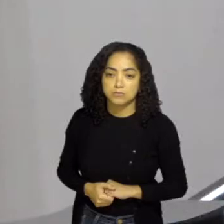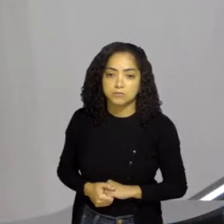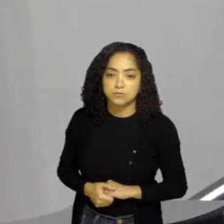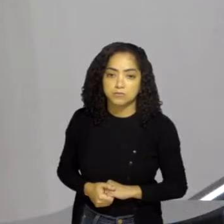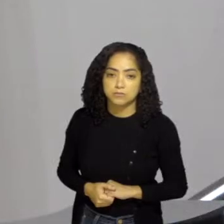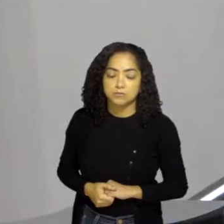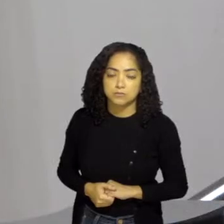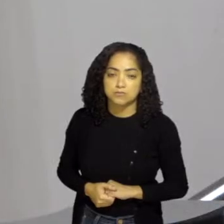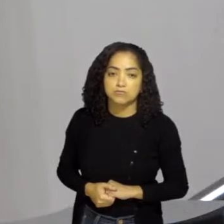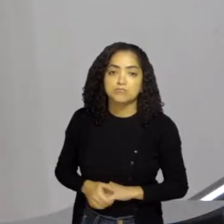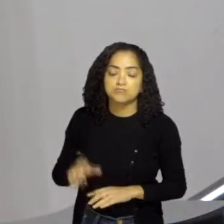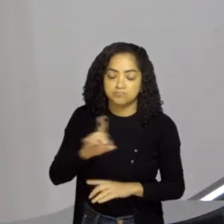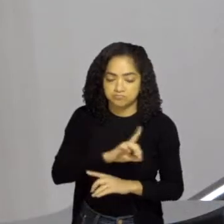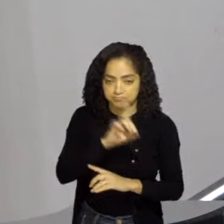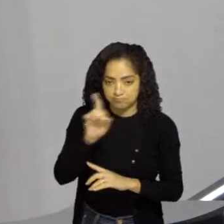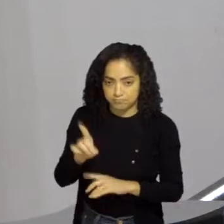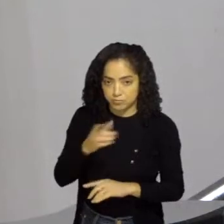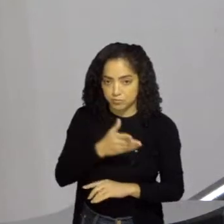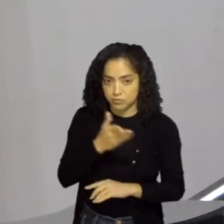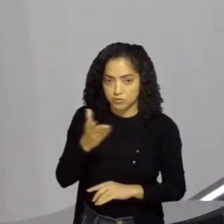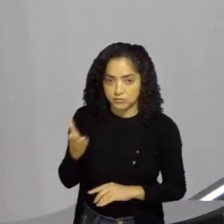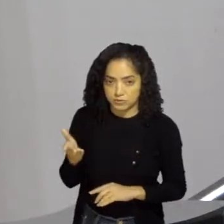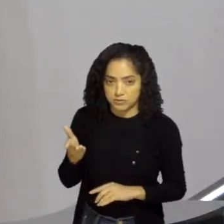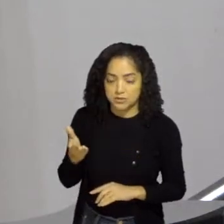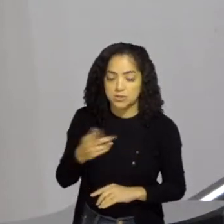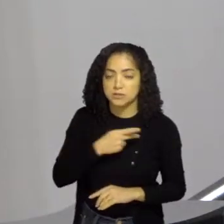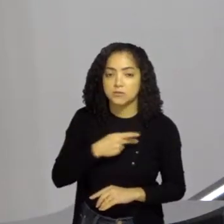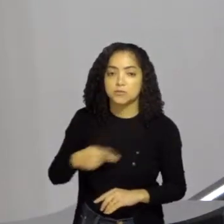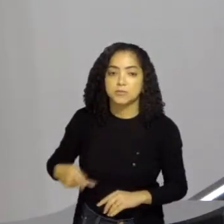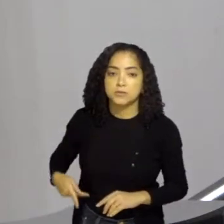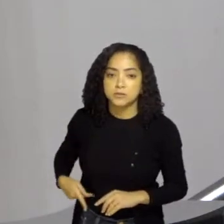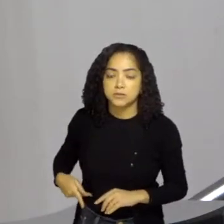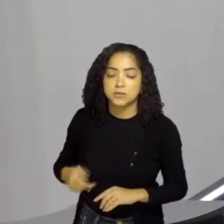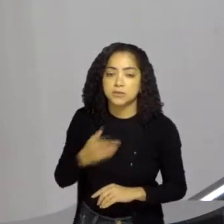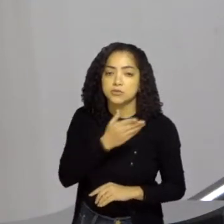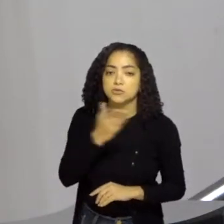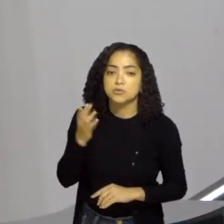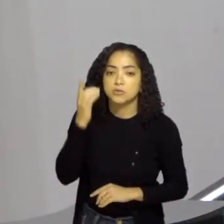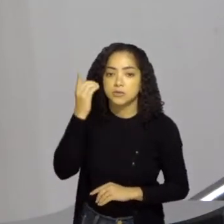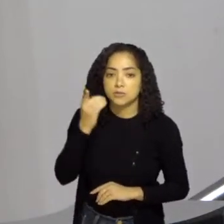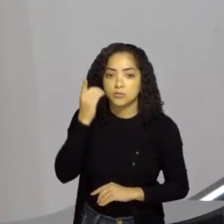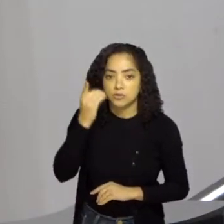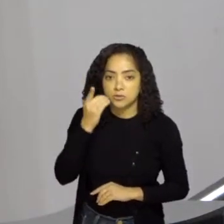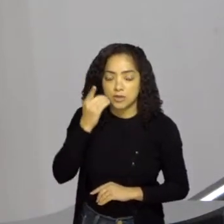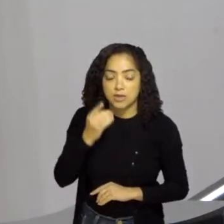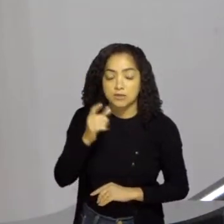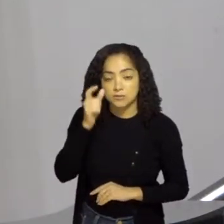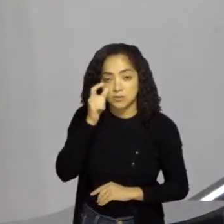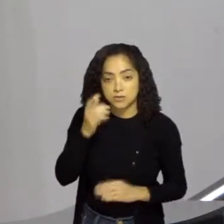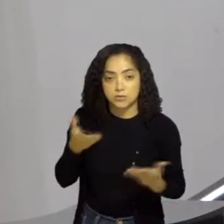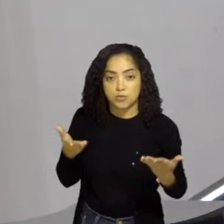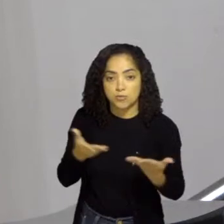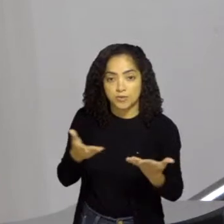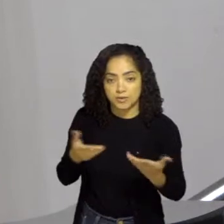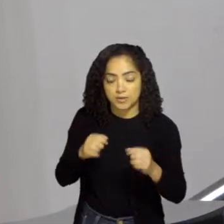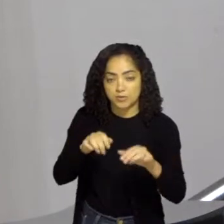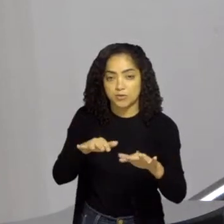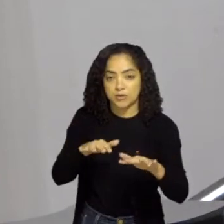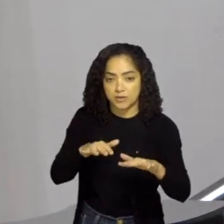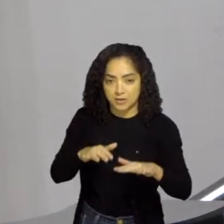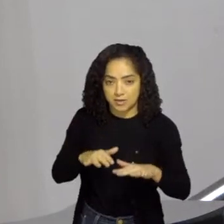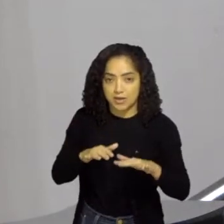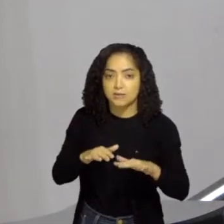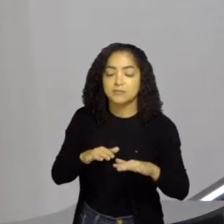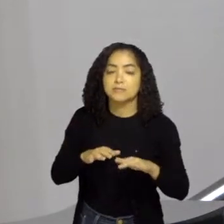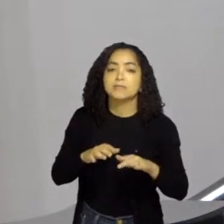Bom dia a todos, senhor presidente, senhores deputados que acompanham de forma